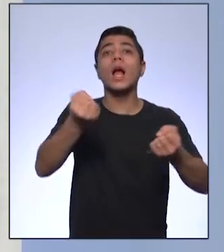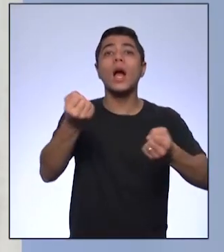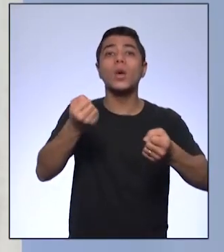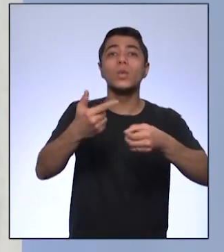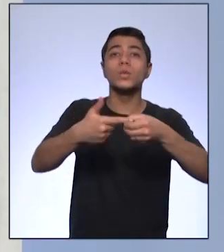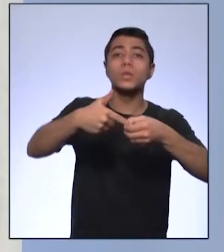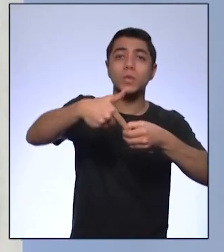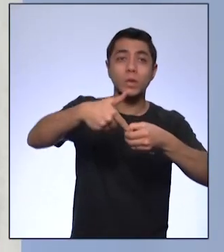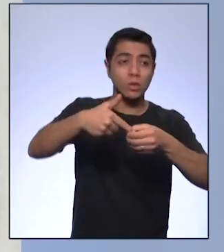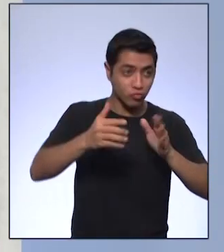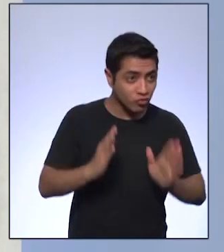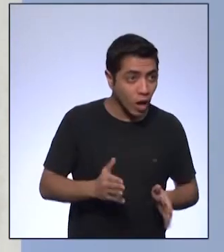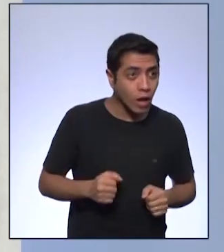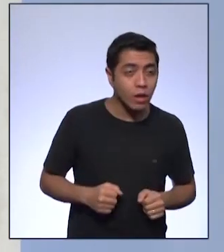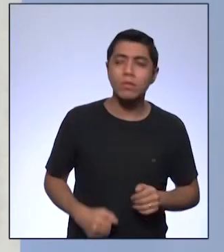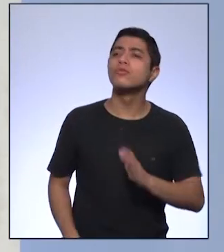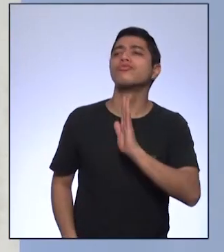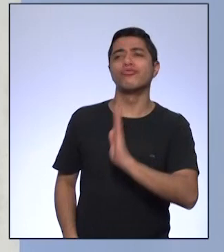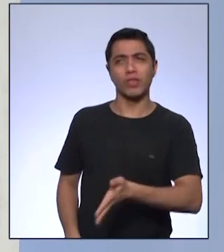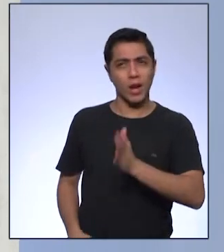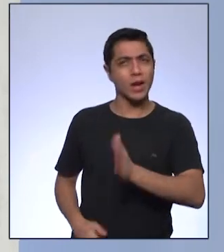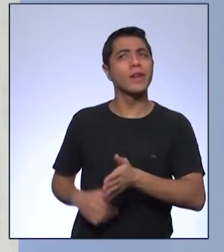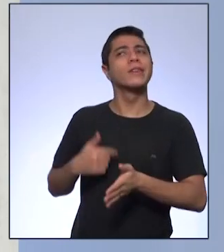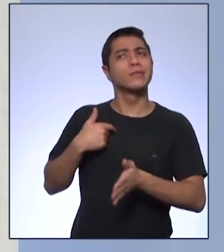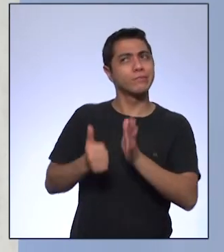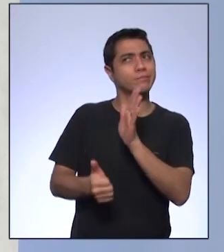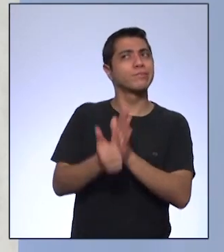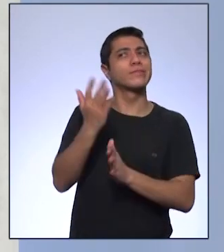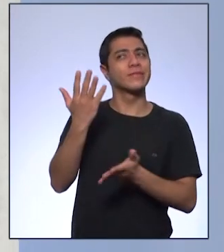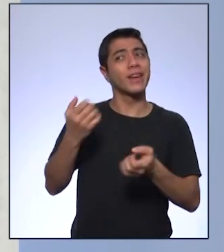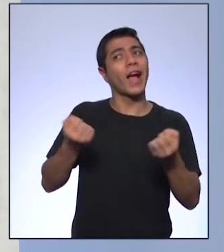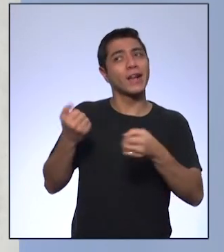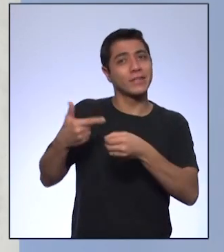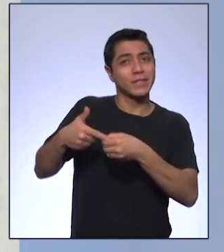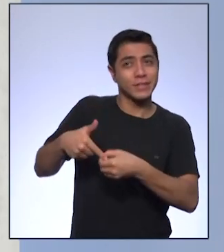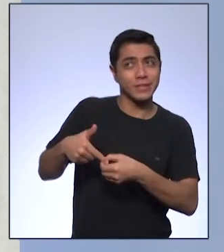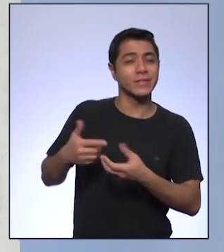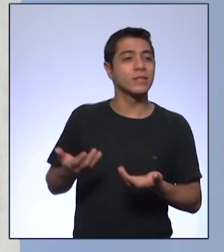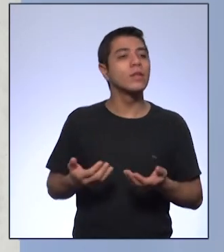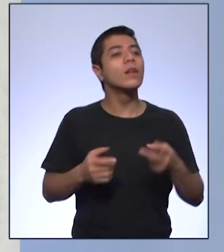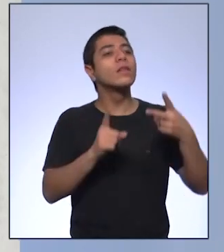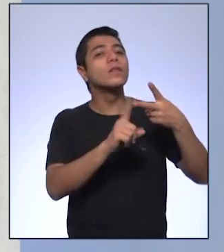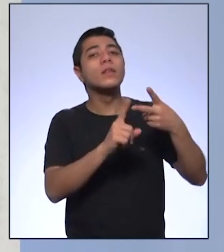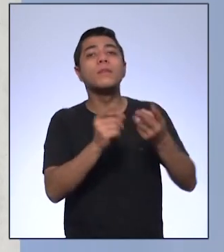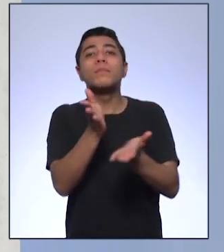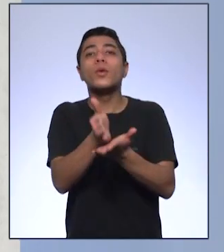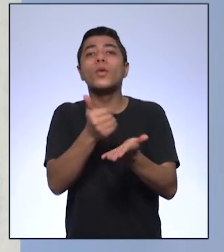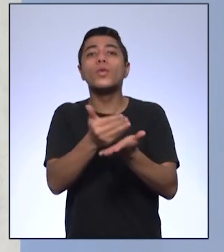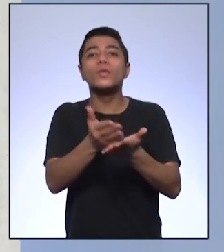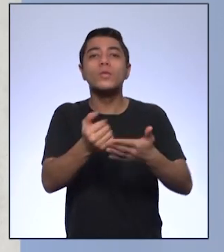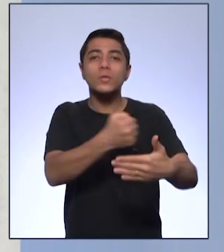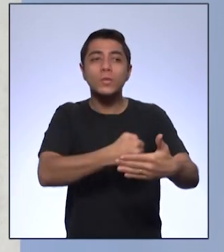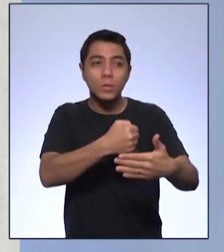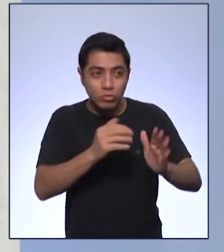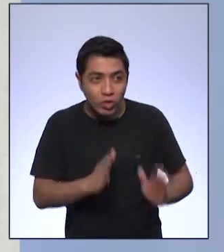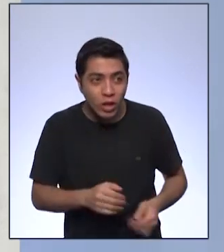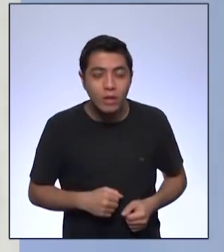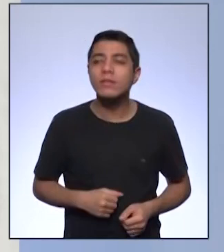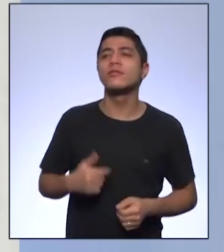Sim. Já. Muitas. Porque senão eu não chego aqui, velho. Pois é. Já fez um bolo? Já? Muitos? Muitos